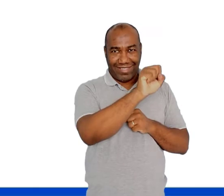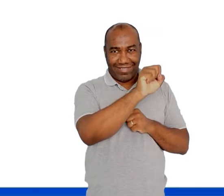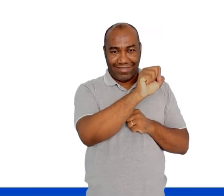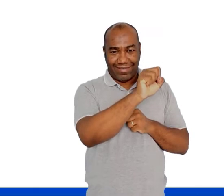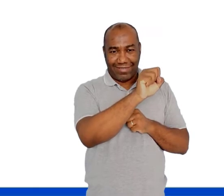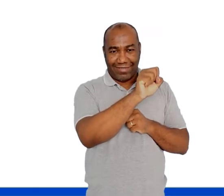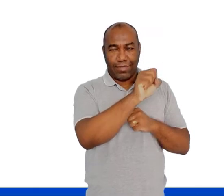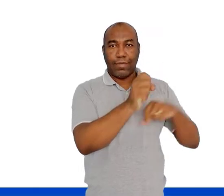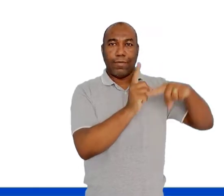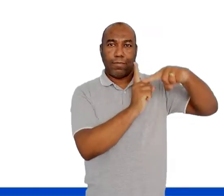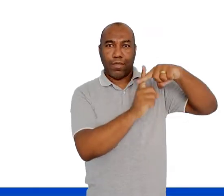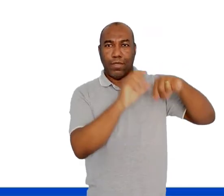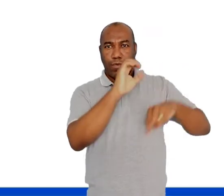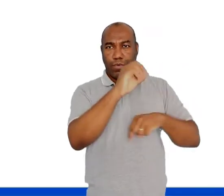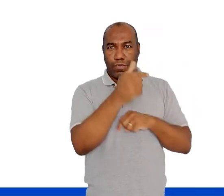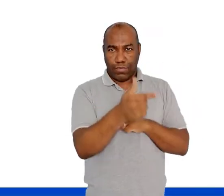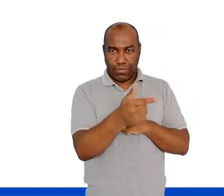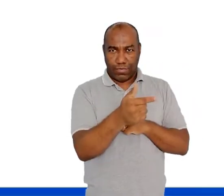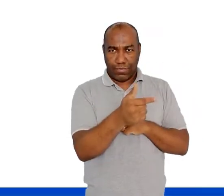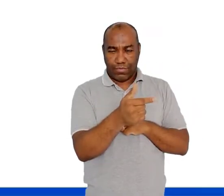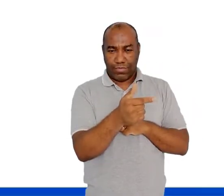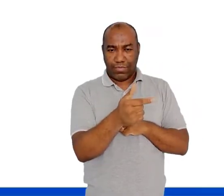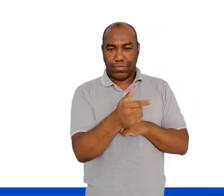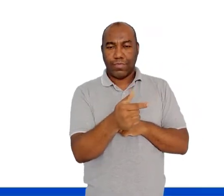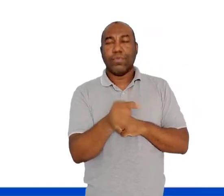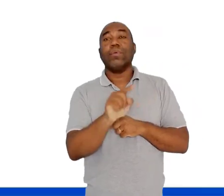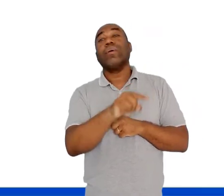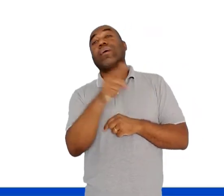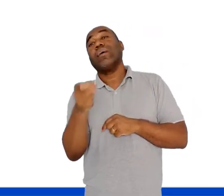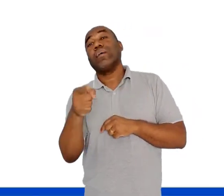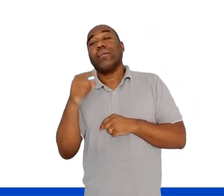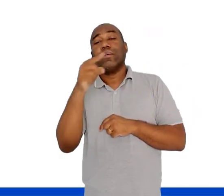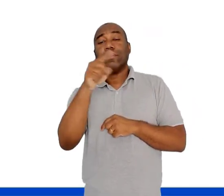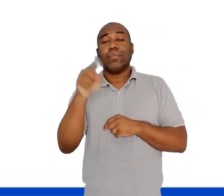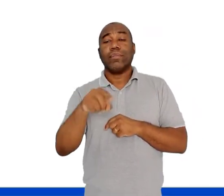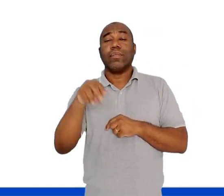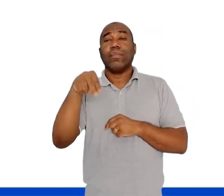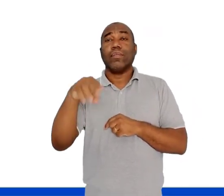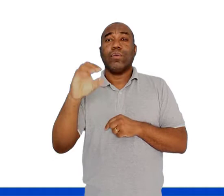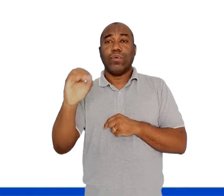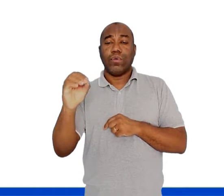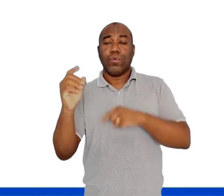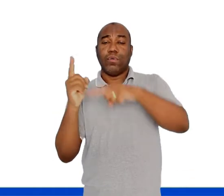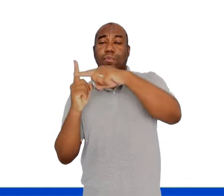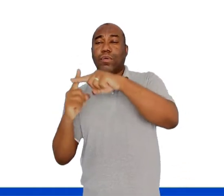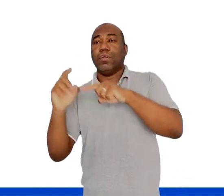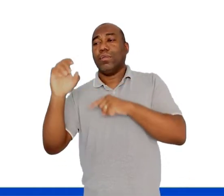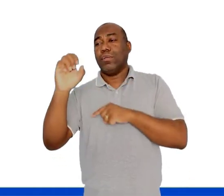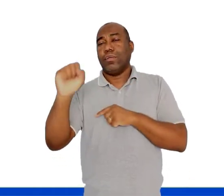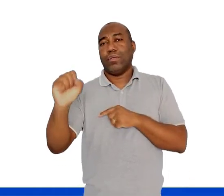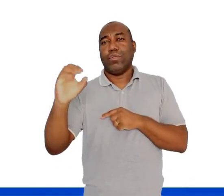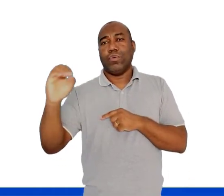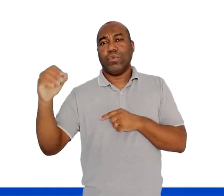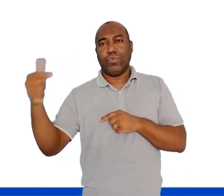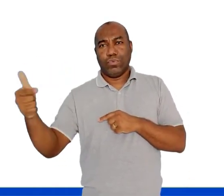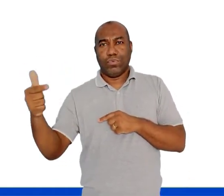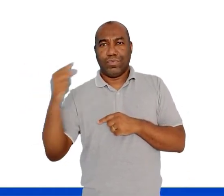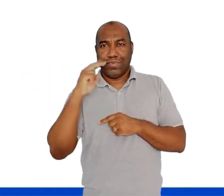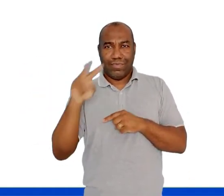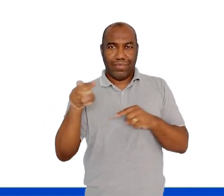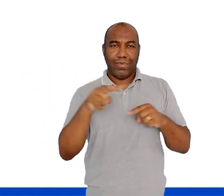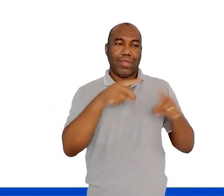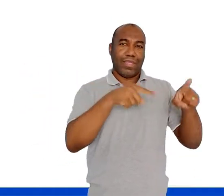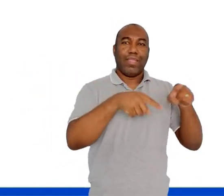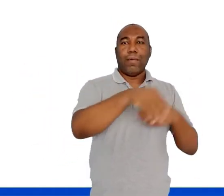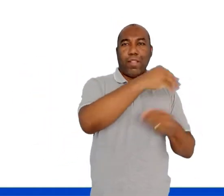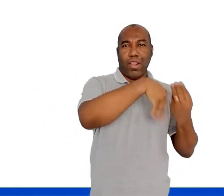ZNS. ZNS mais O2, formando ZNO mais SO2. Então, tem uma reação química ali,